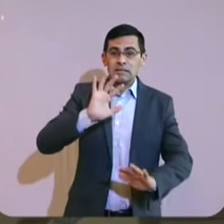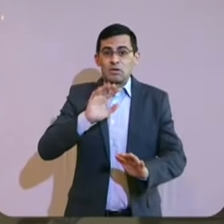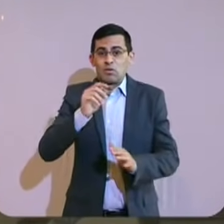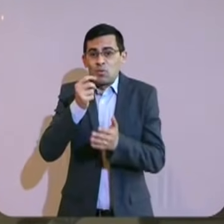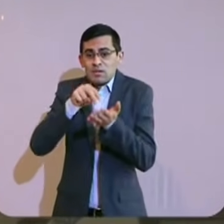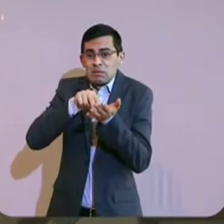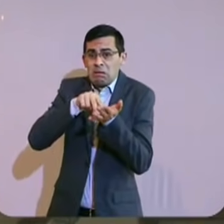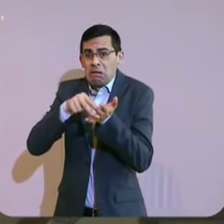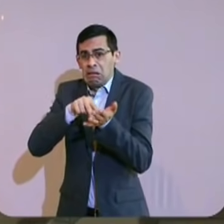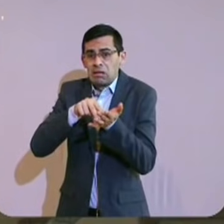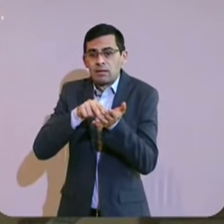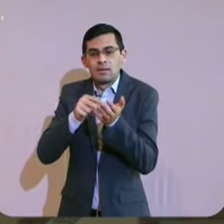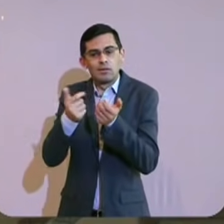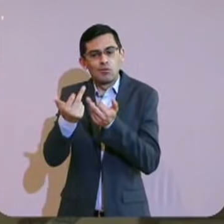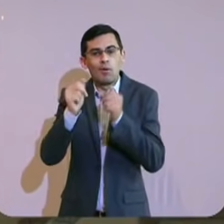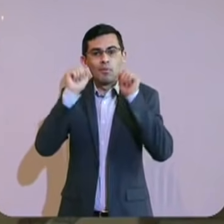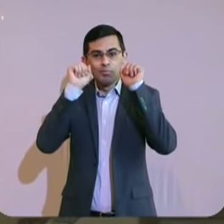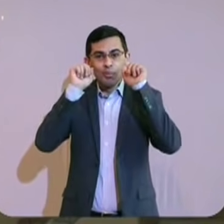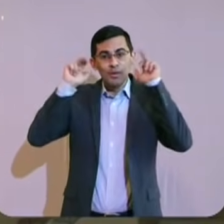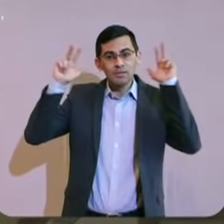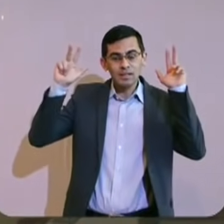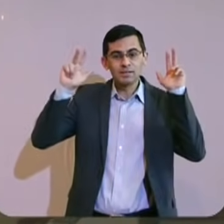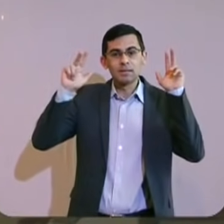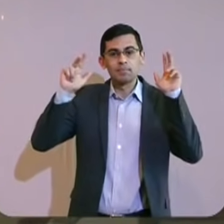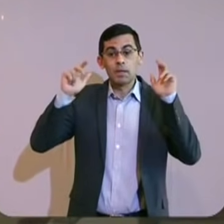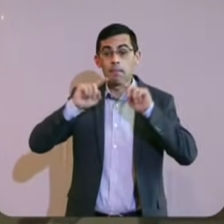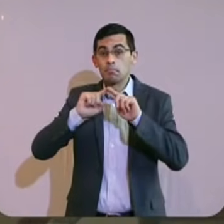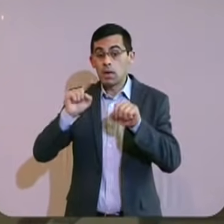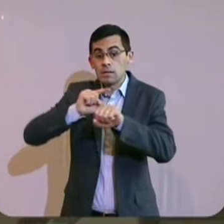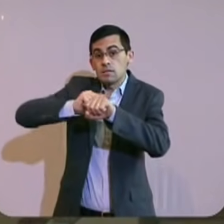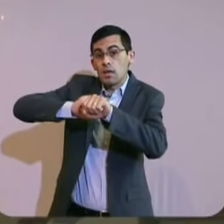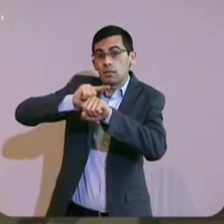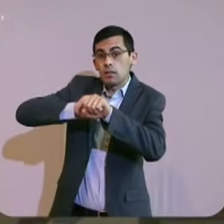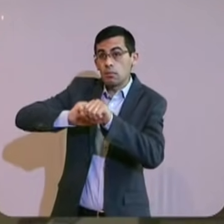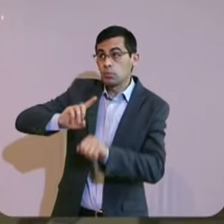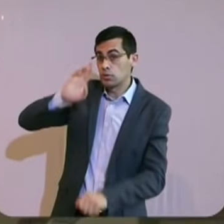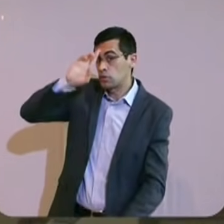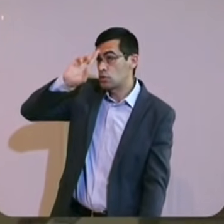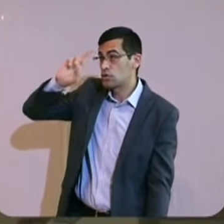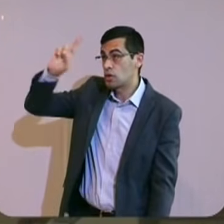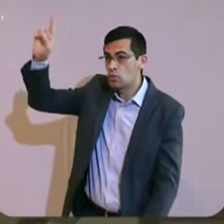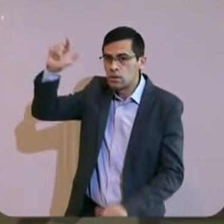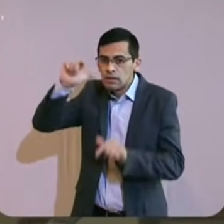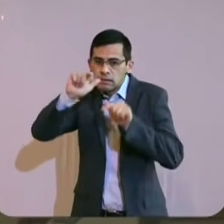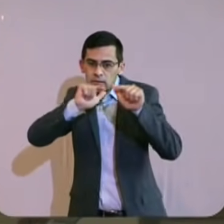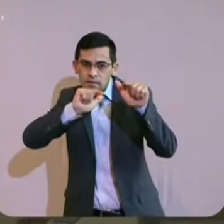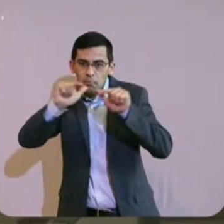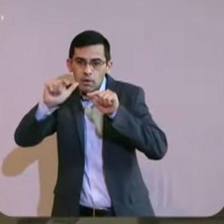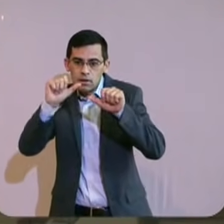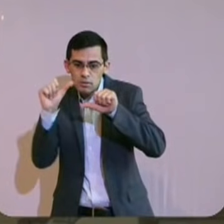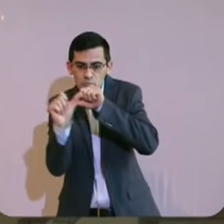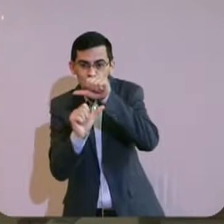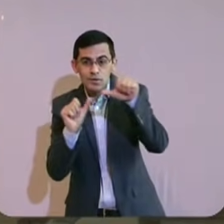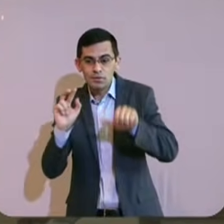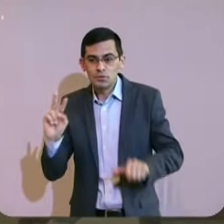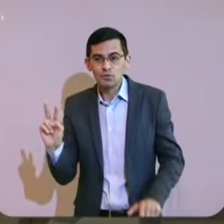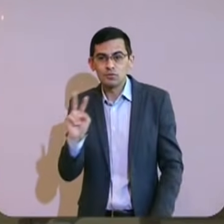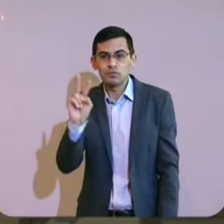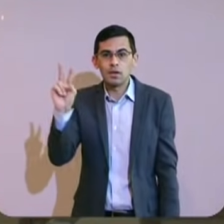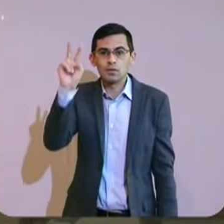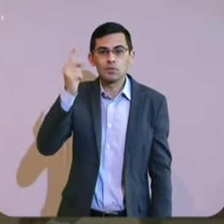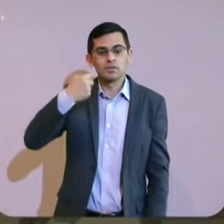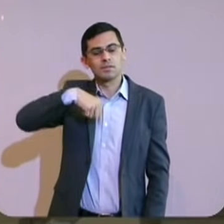como o próprio Moisés foi. E esse é tempo em que o Senhor está trabalhando valores na nossa